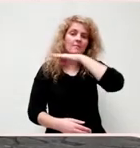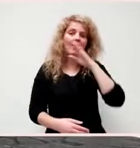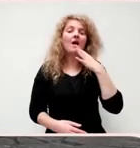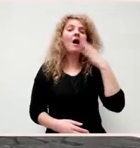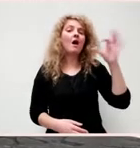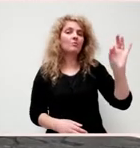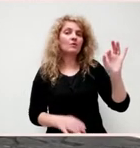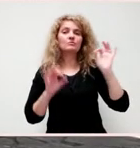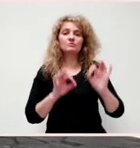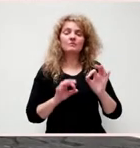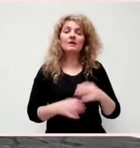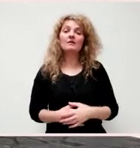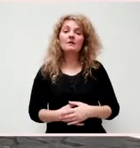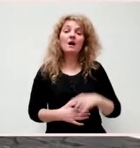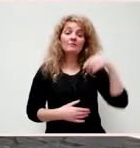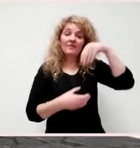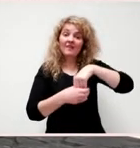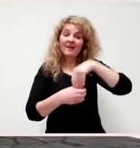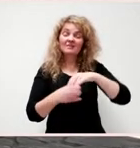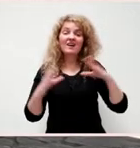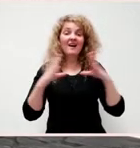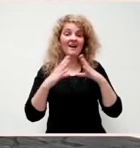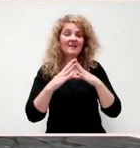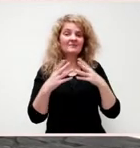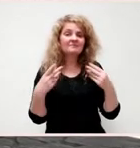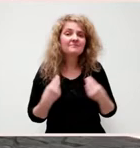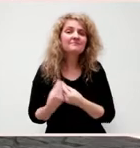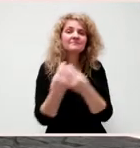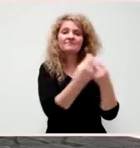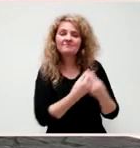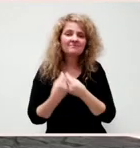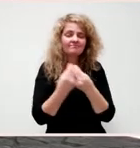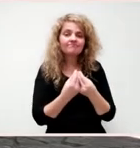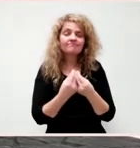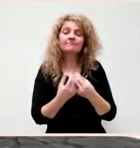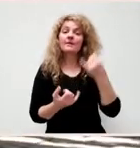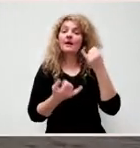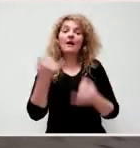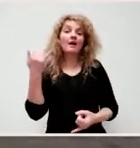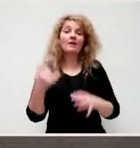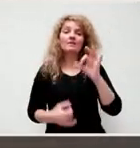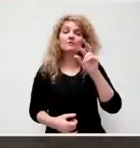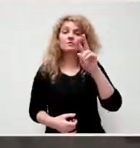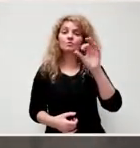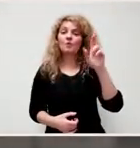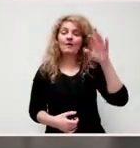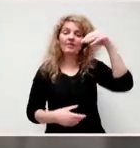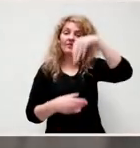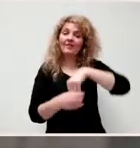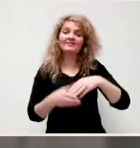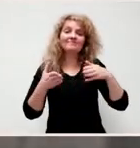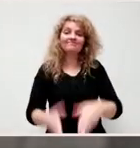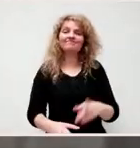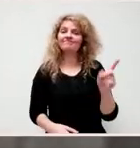seus pais, e parece que foi precisamente pola falta de espacio dentro desa capela de Santo Tomás polo que Suero non puido ser